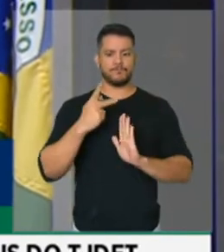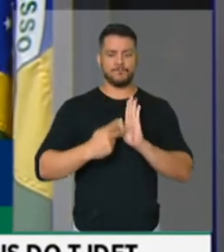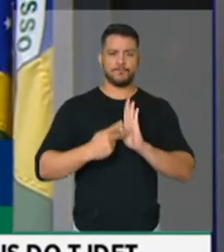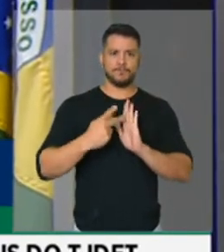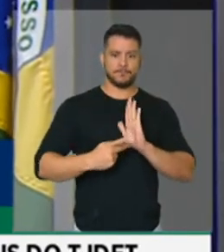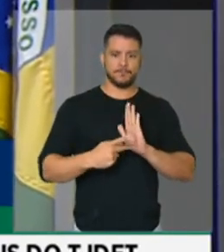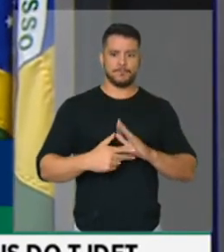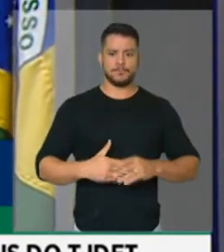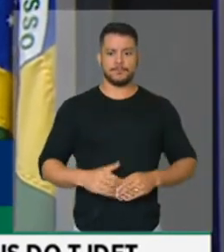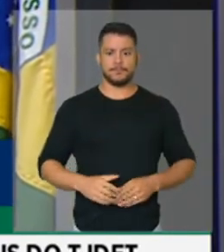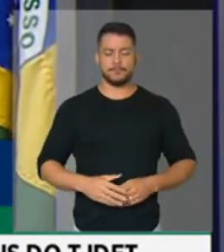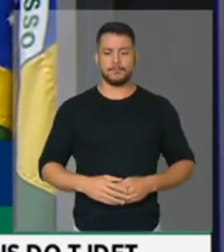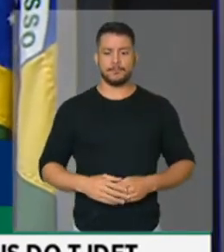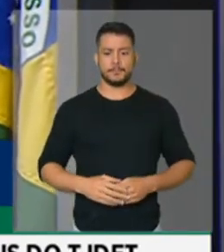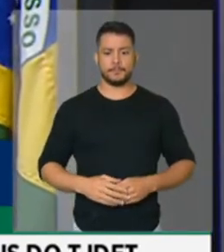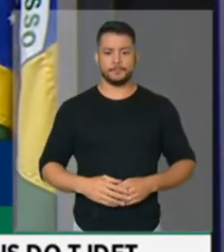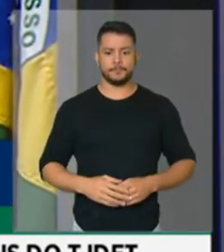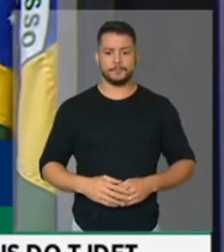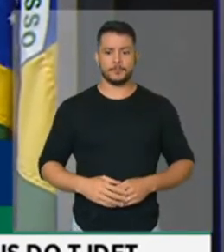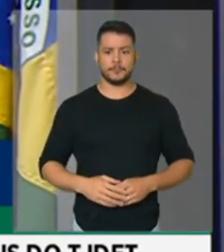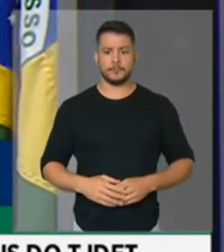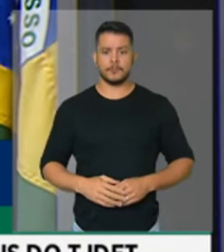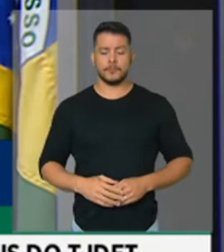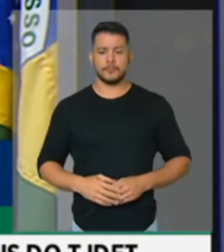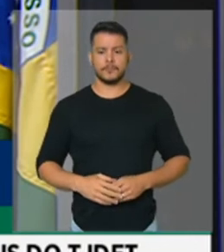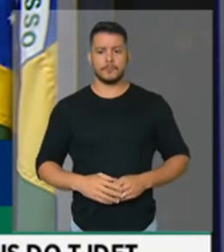esse projeto na data de hoje.